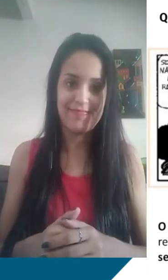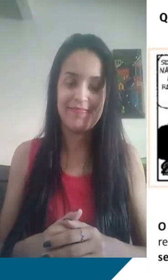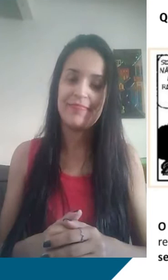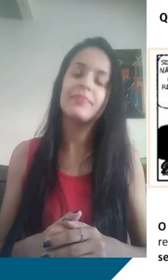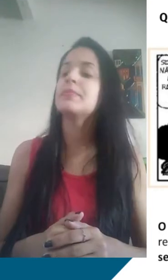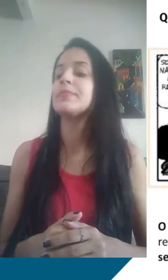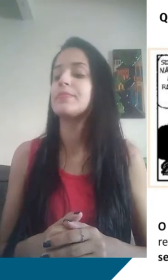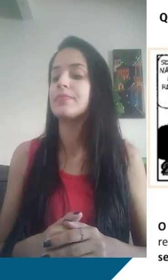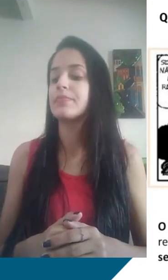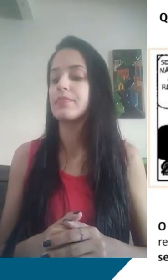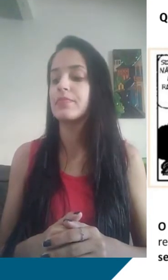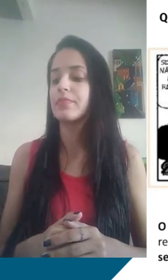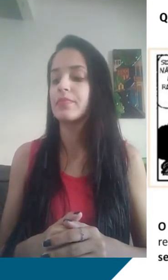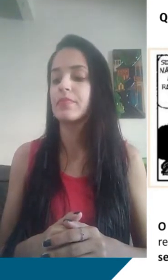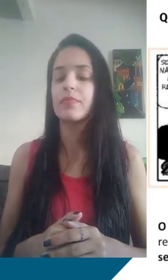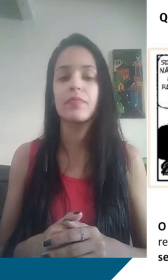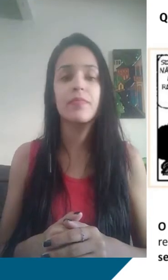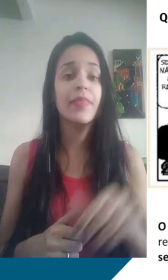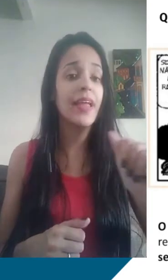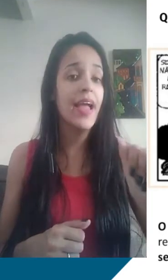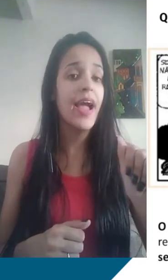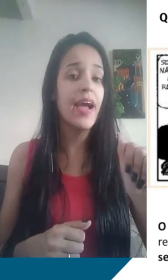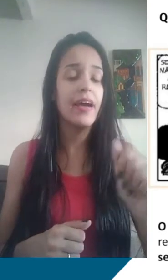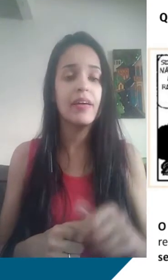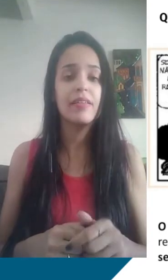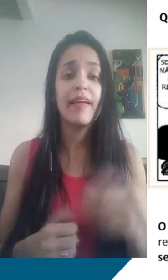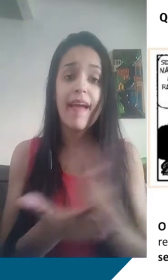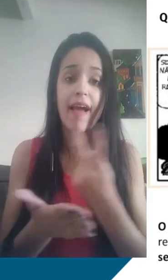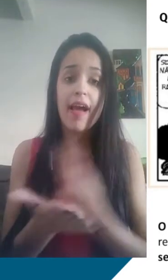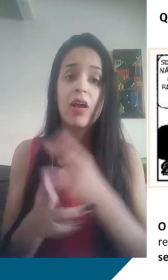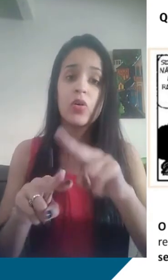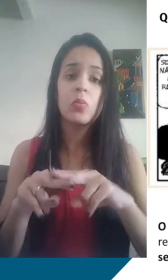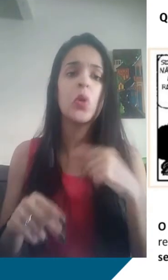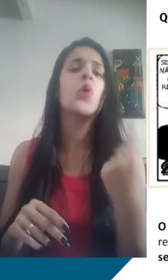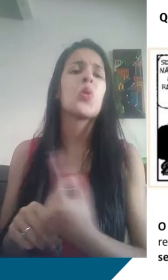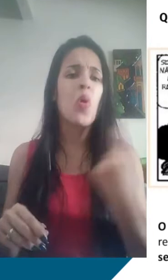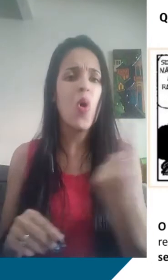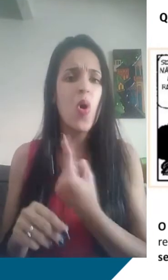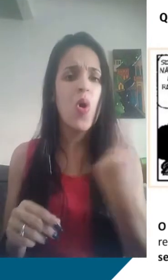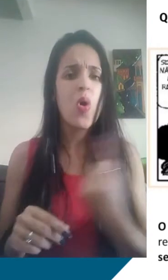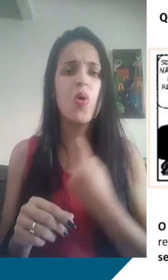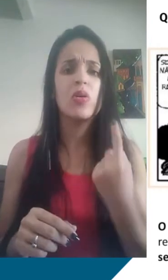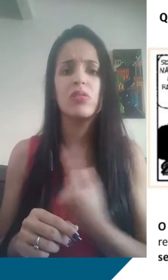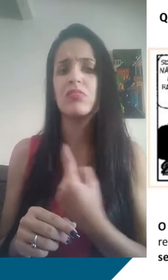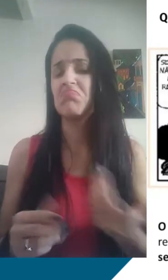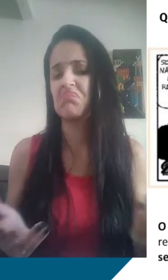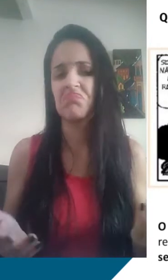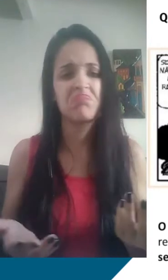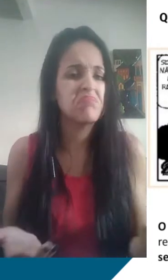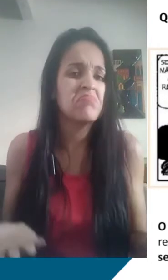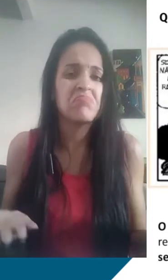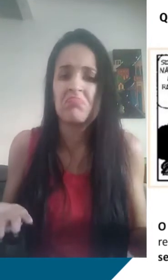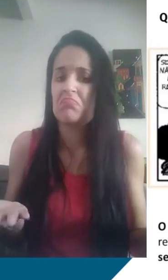incorretas A, C e D, a palavra nós indica o sujeito que a enuncia, sendo o pronome pessoal da primeira pessoa